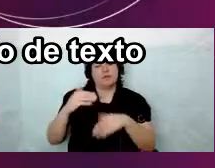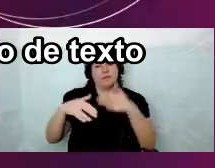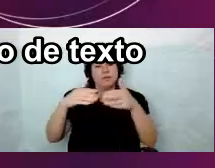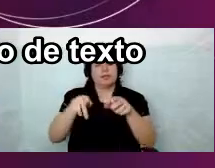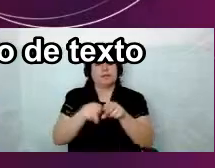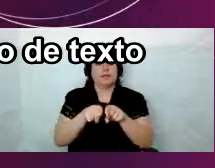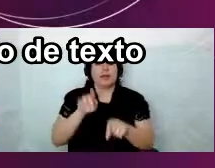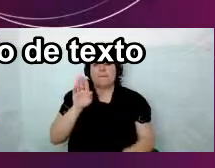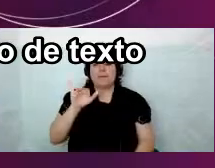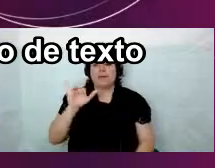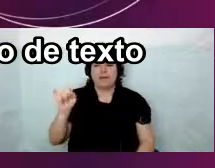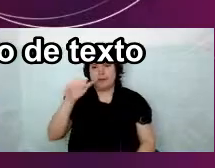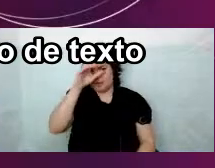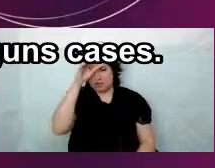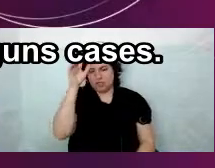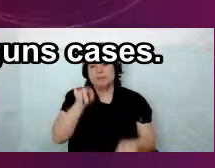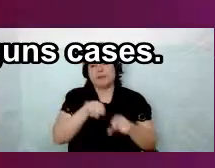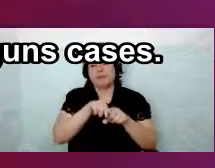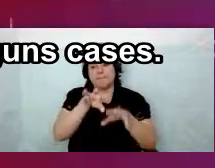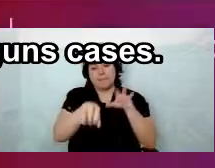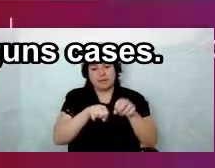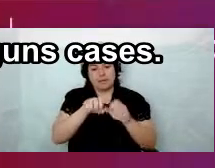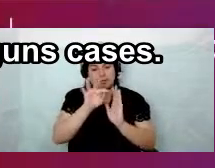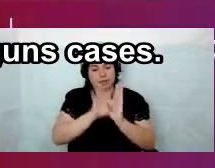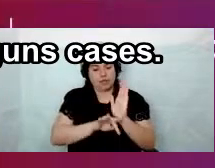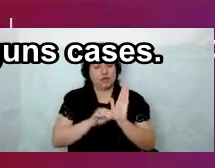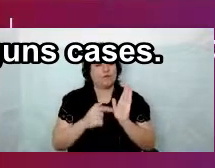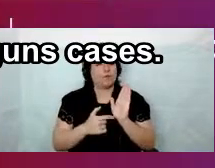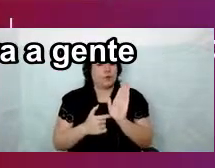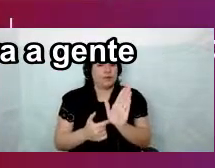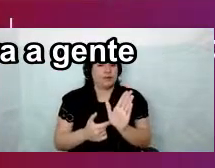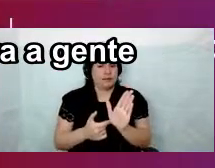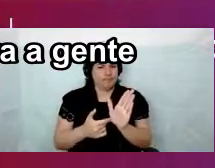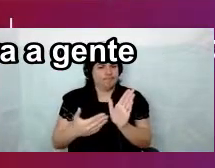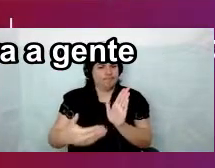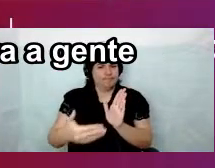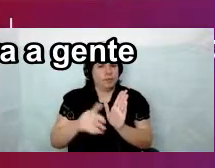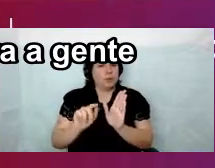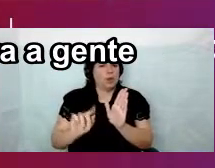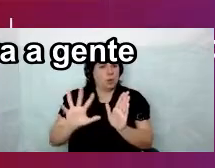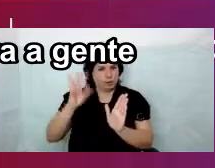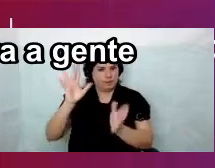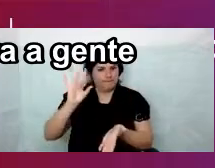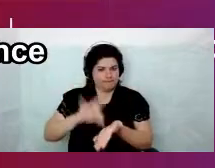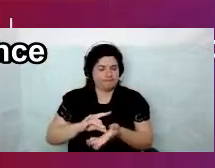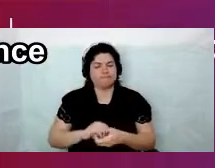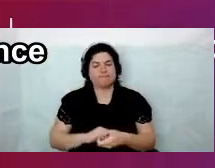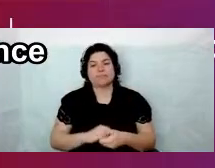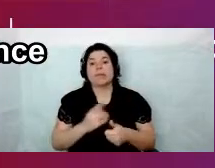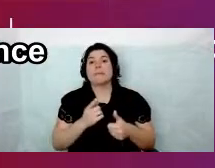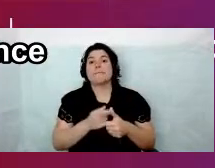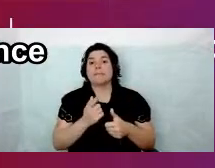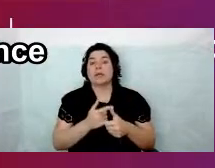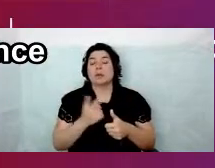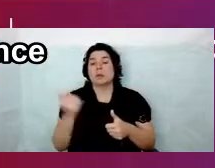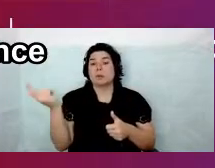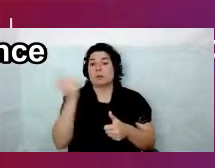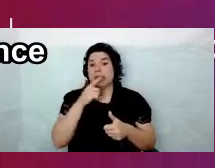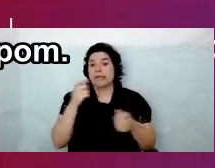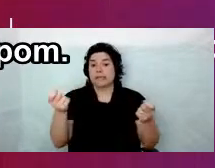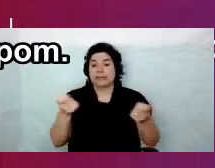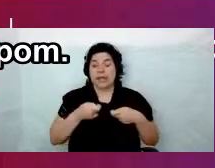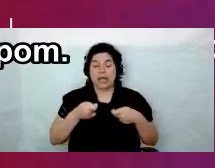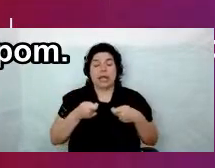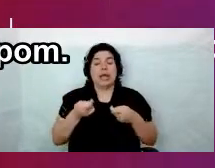faz sumarização, extração de texto, e eu vou passar daqui a pouco alguns cases. O primeiro deles, que rendeu para a gente um prêmio da